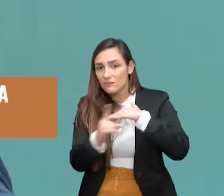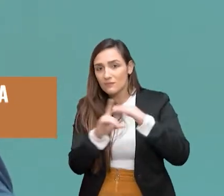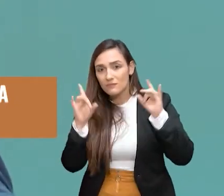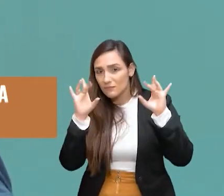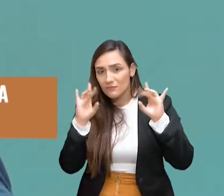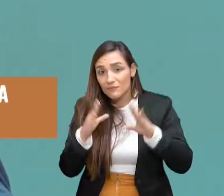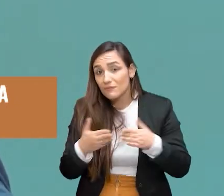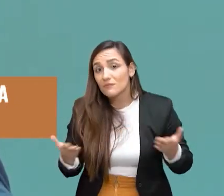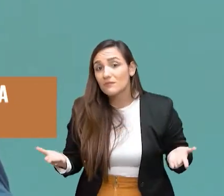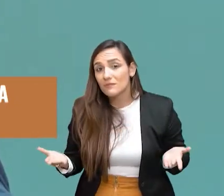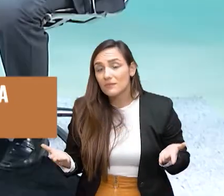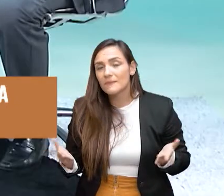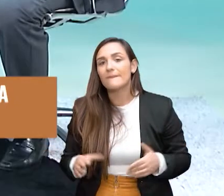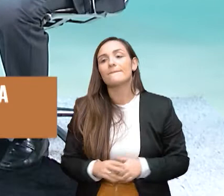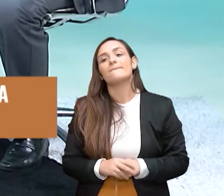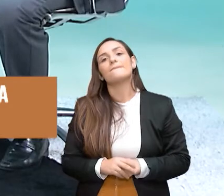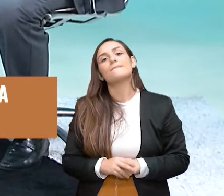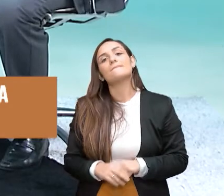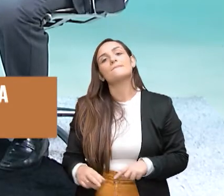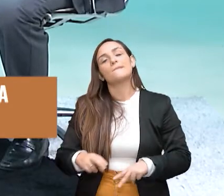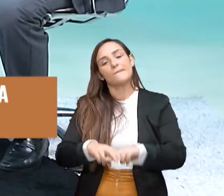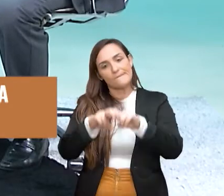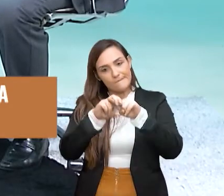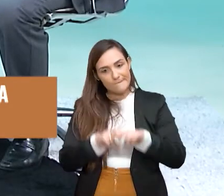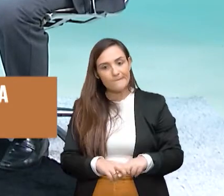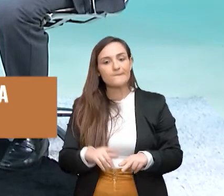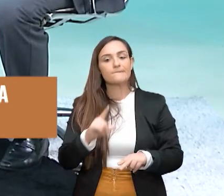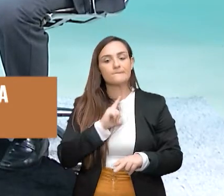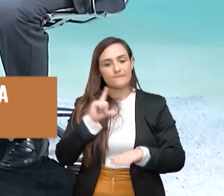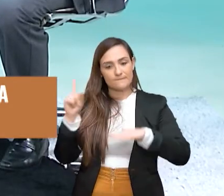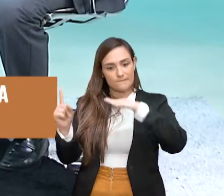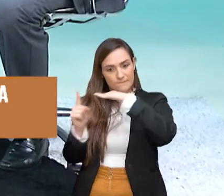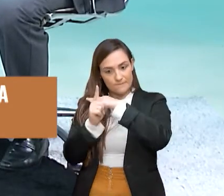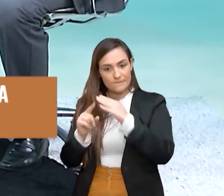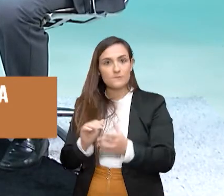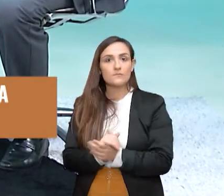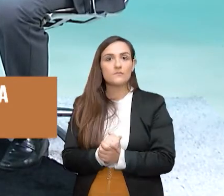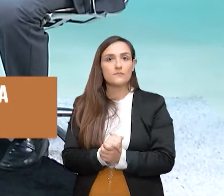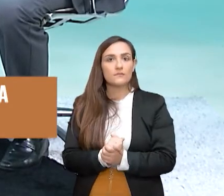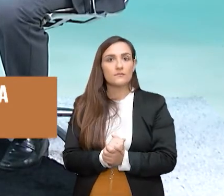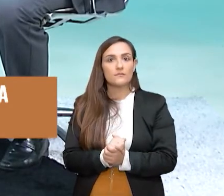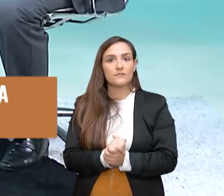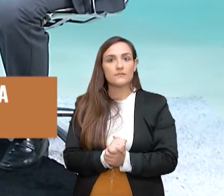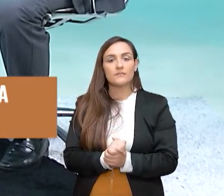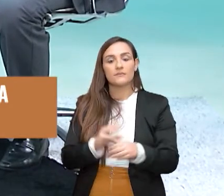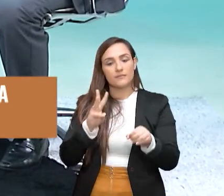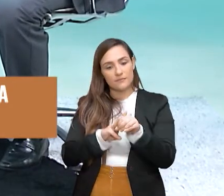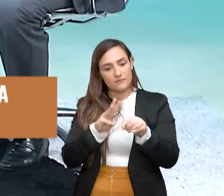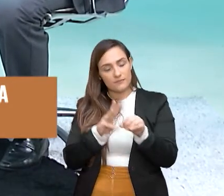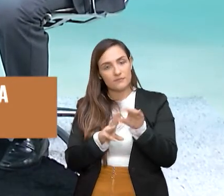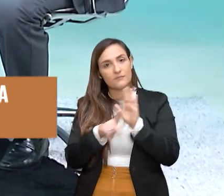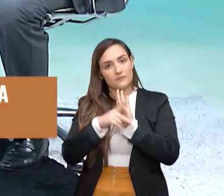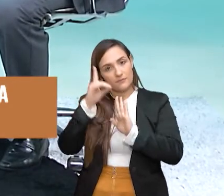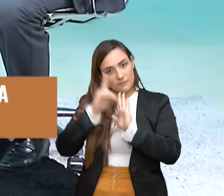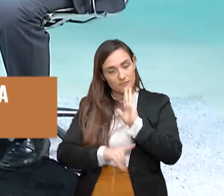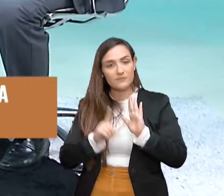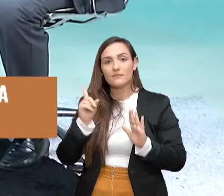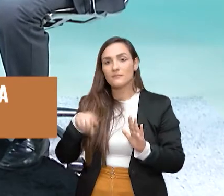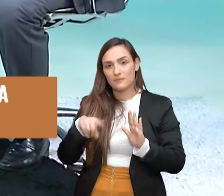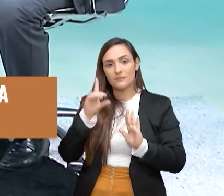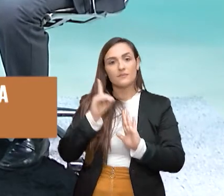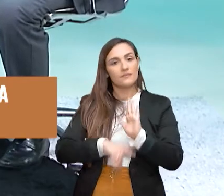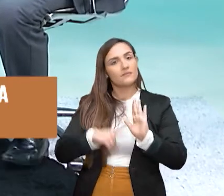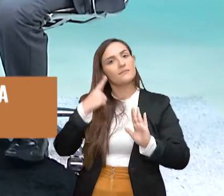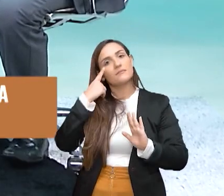de atendimento específico. E daí, Dani, surgiu esse atendimento por meio da van dos direitos. É um atendimento